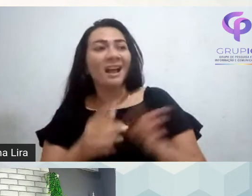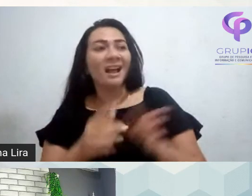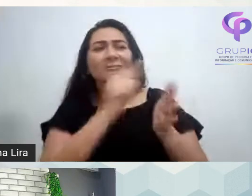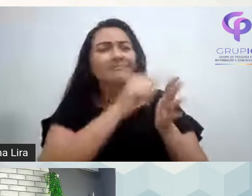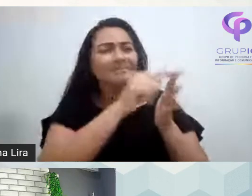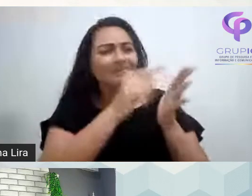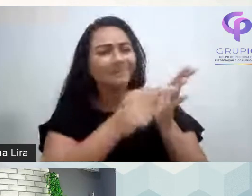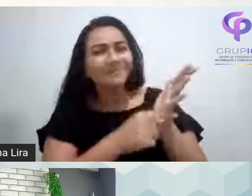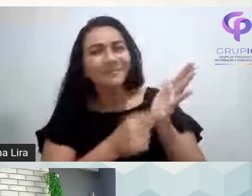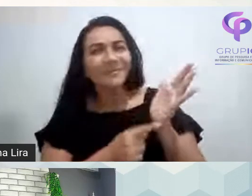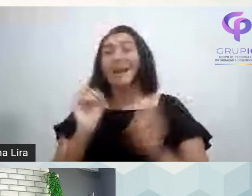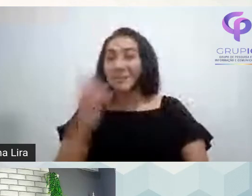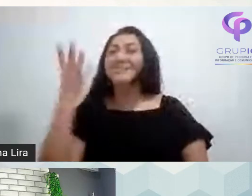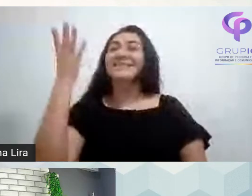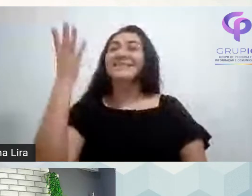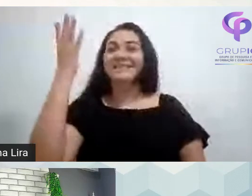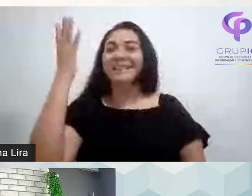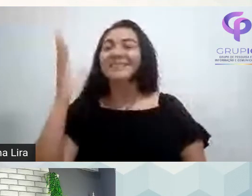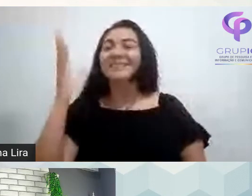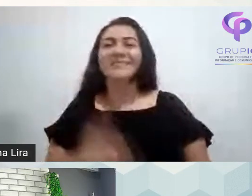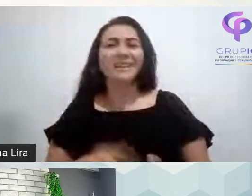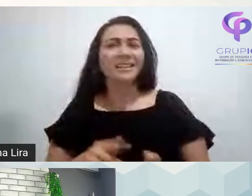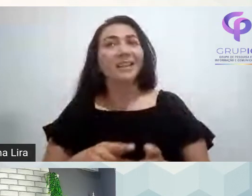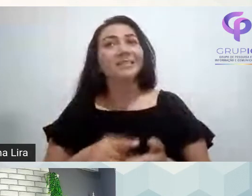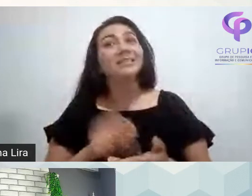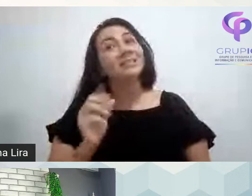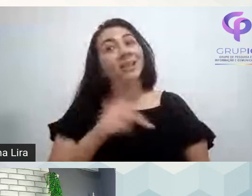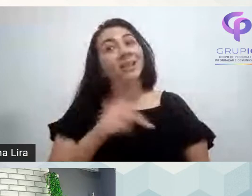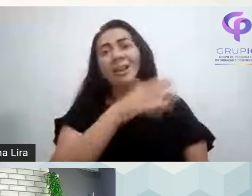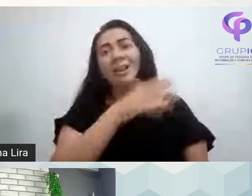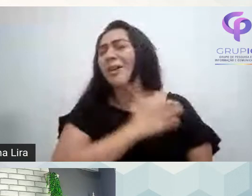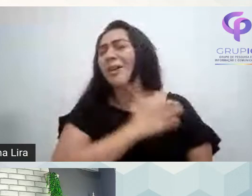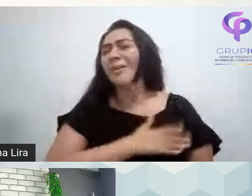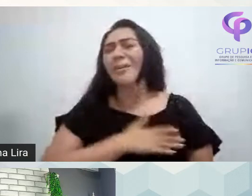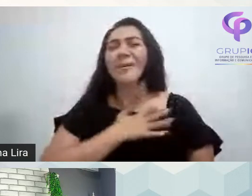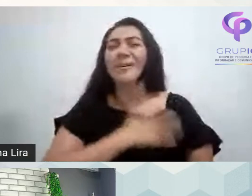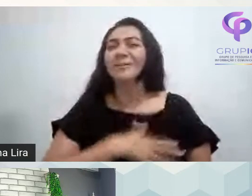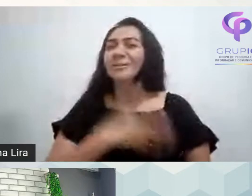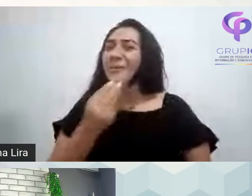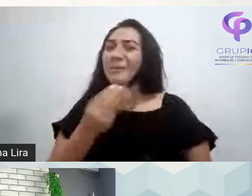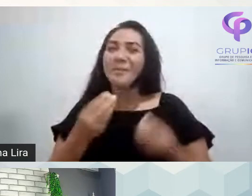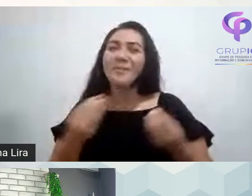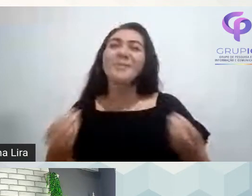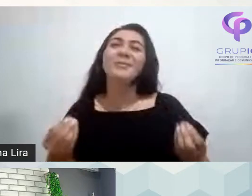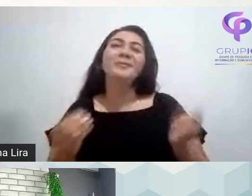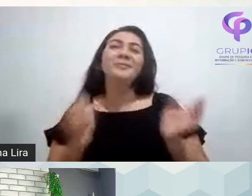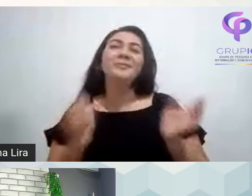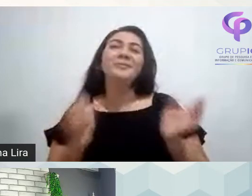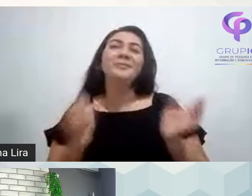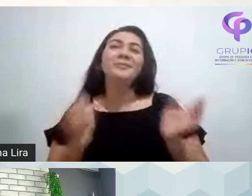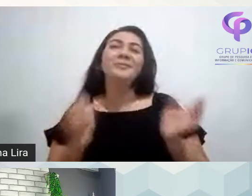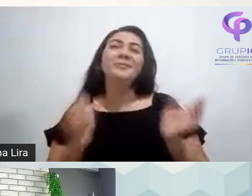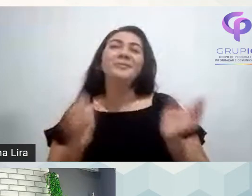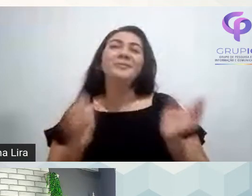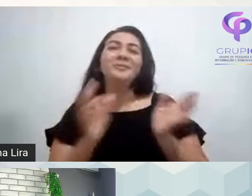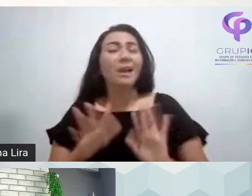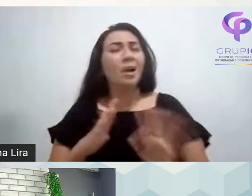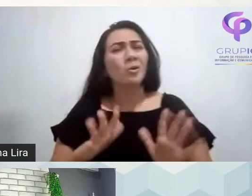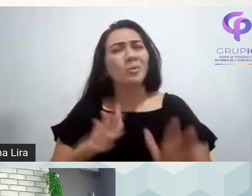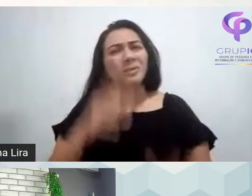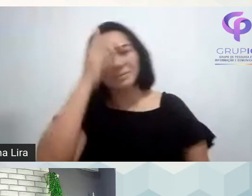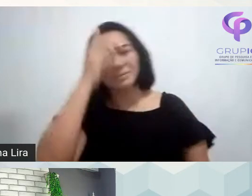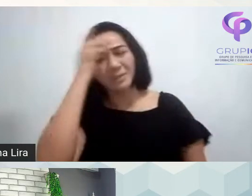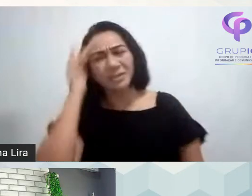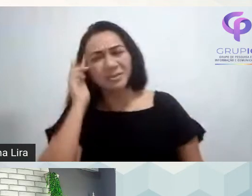dinamismo, assim, por mais que eu sei que para muitas pessoas pode realmente parecer trabalhoso, mas eu transformo isso como algo